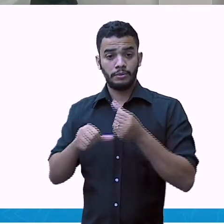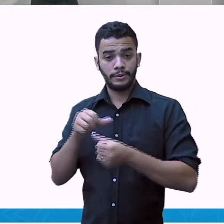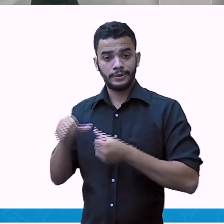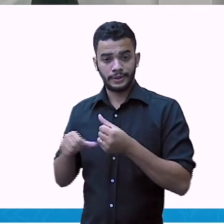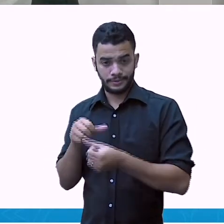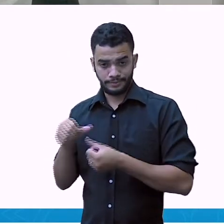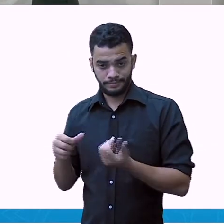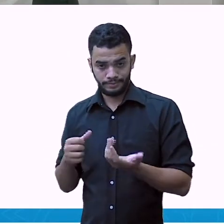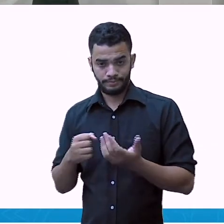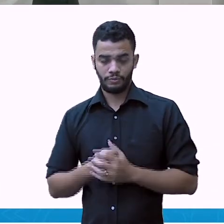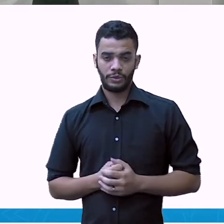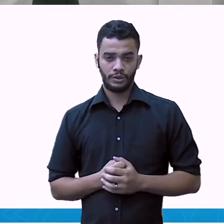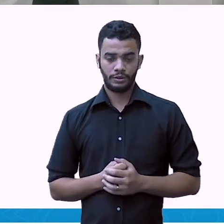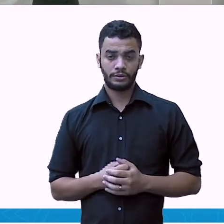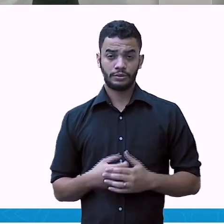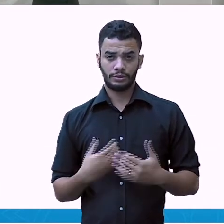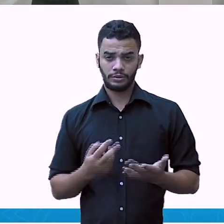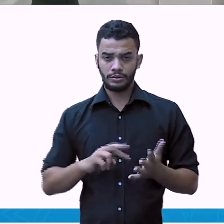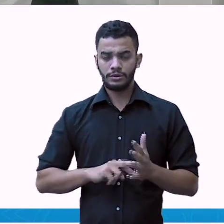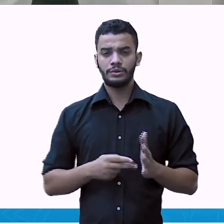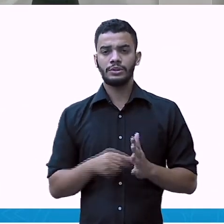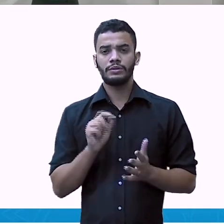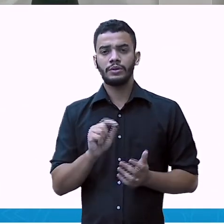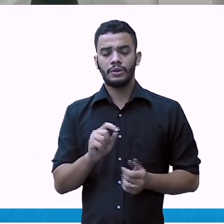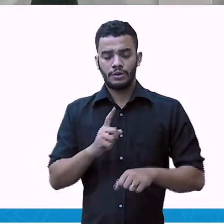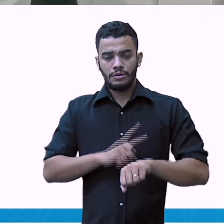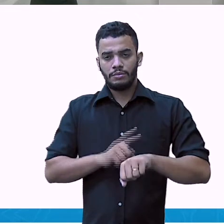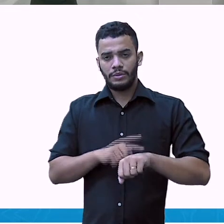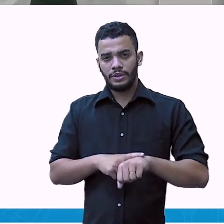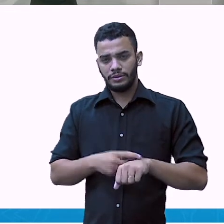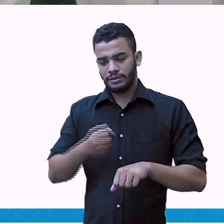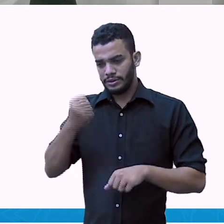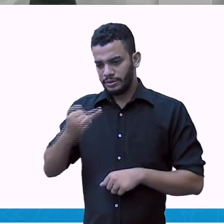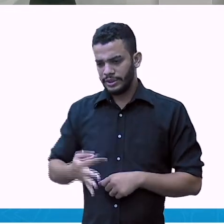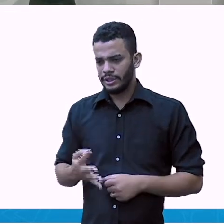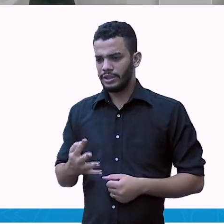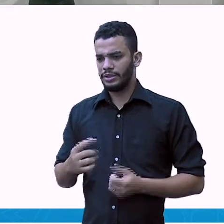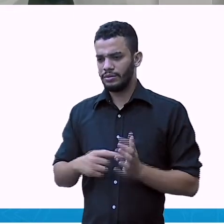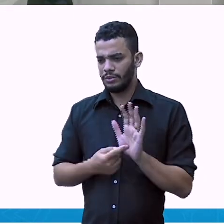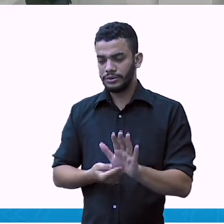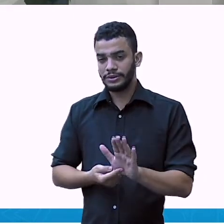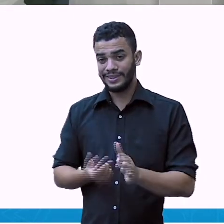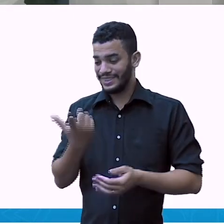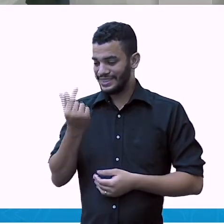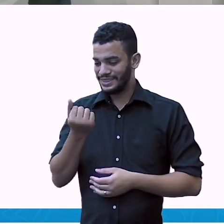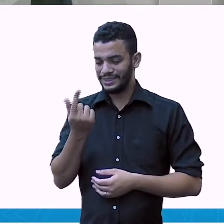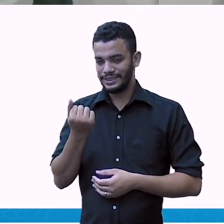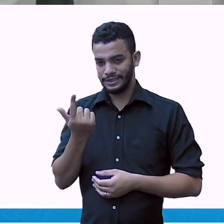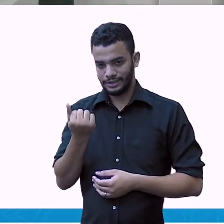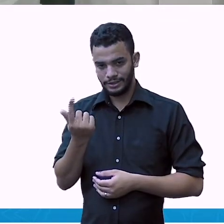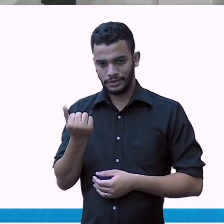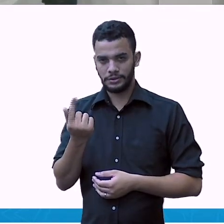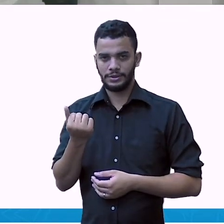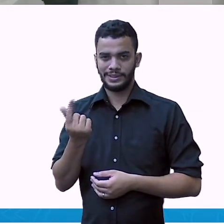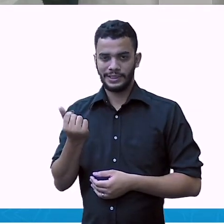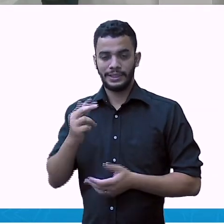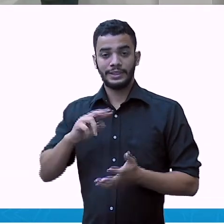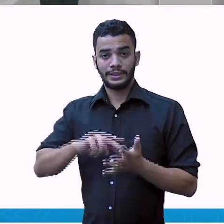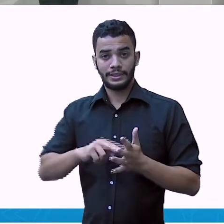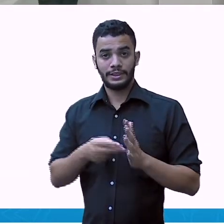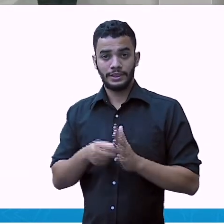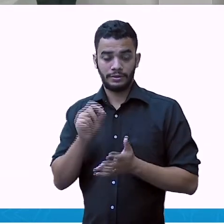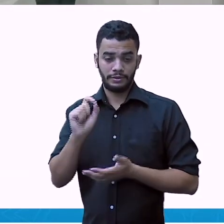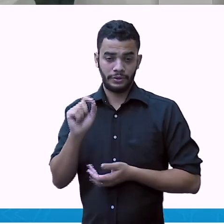estamos falando em valores, dinheiro, sistema monetário, também estamos tratando